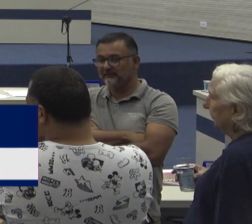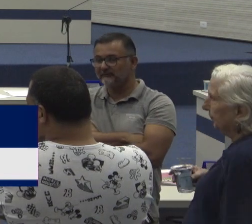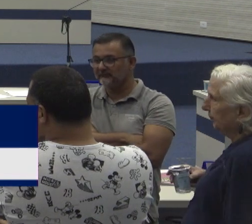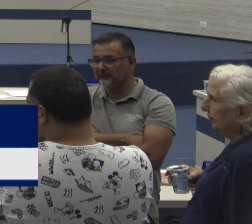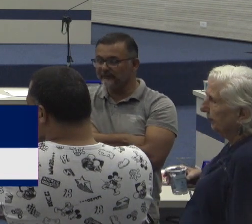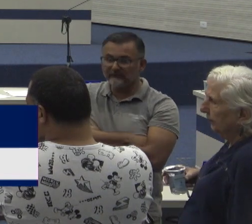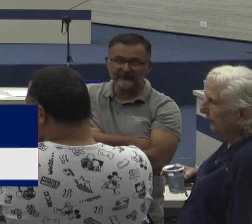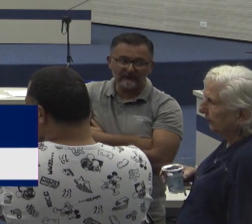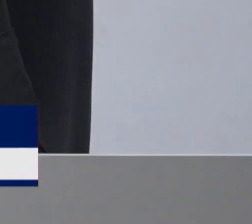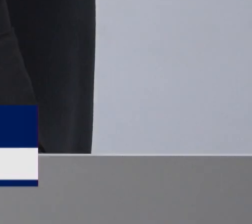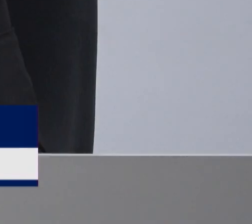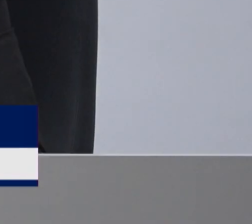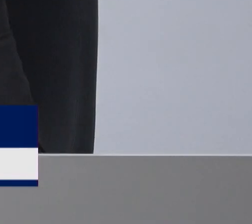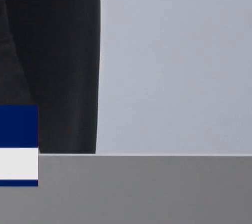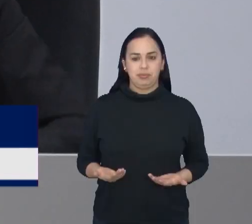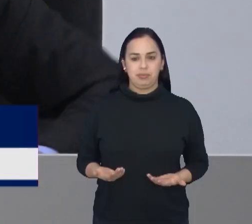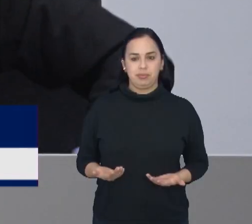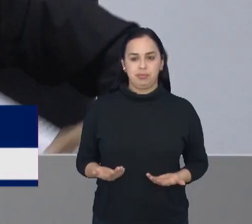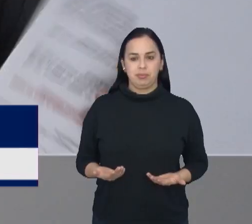Está aqui a